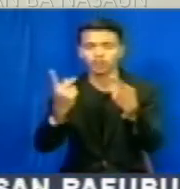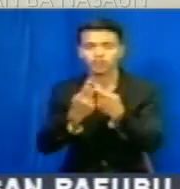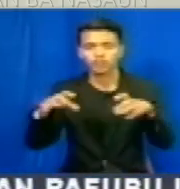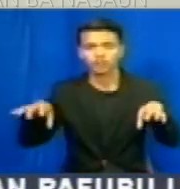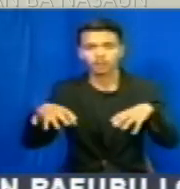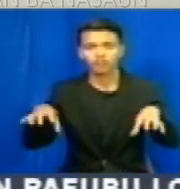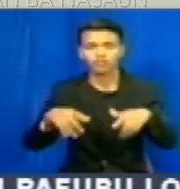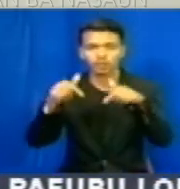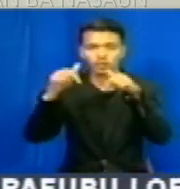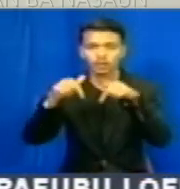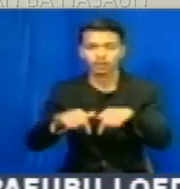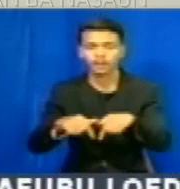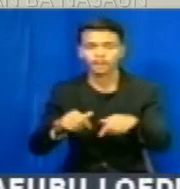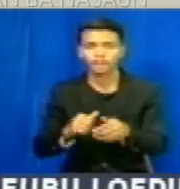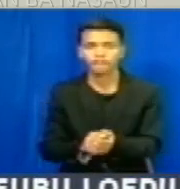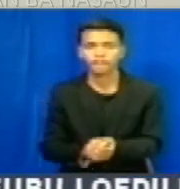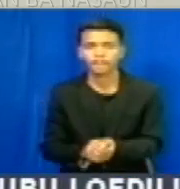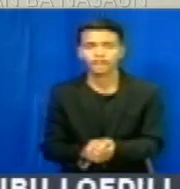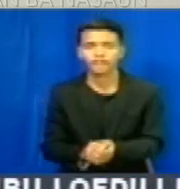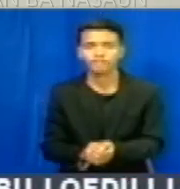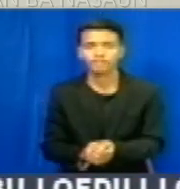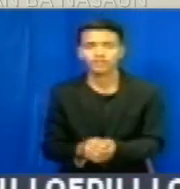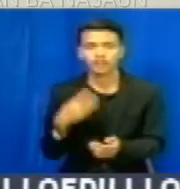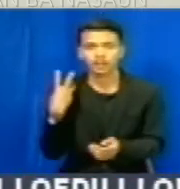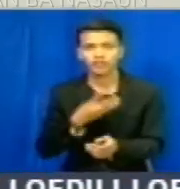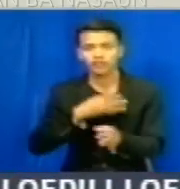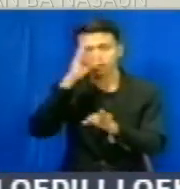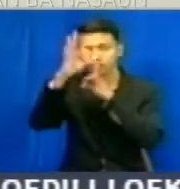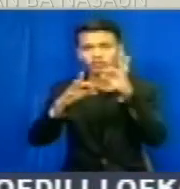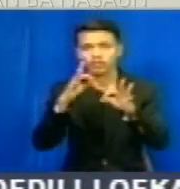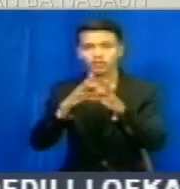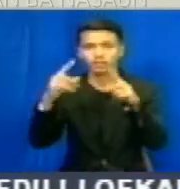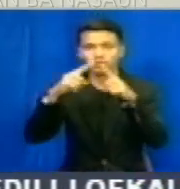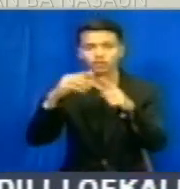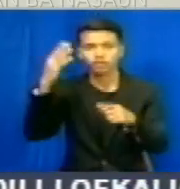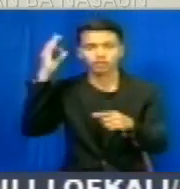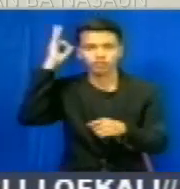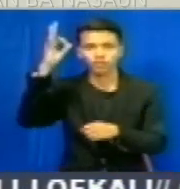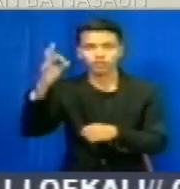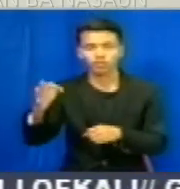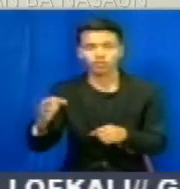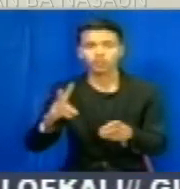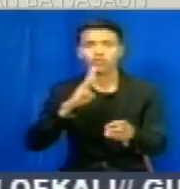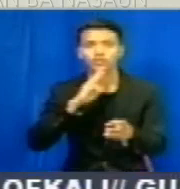o projeto, né, e aí tem a esperança que até para o futuro, mas volume